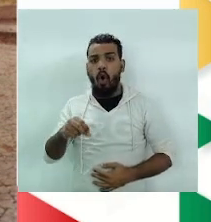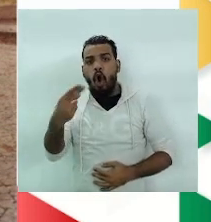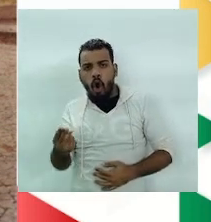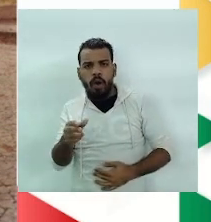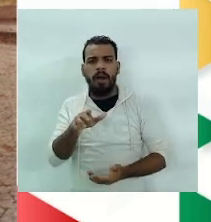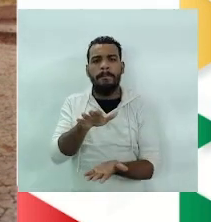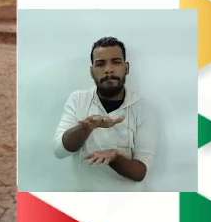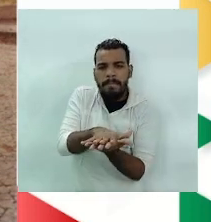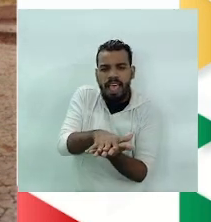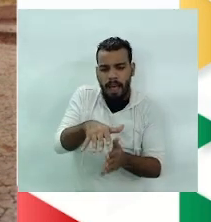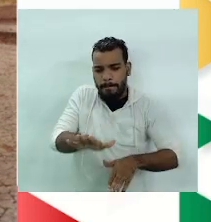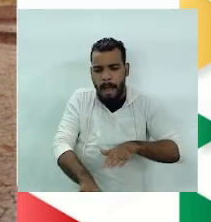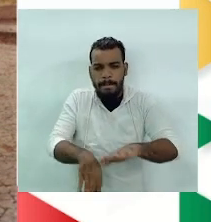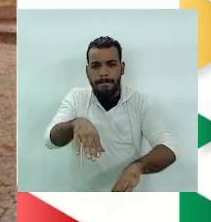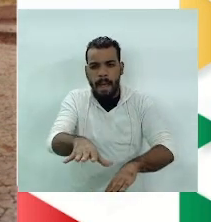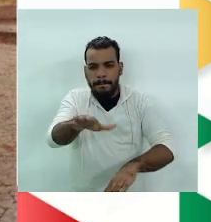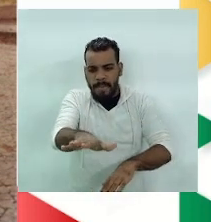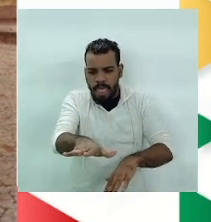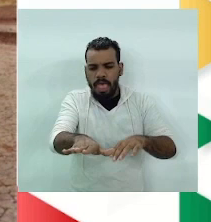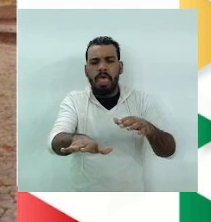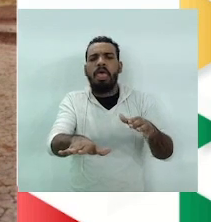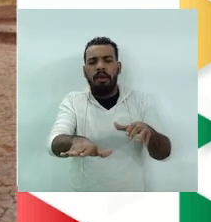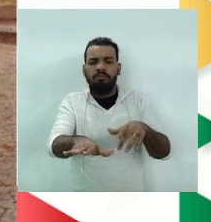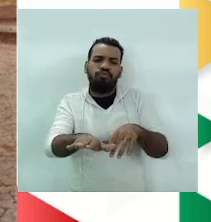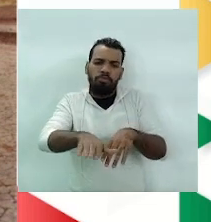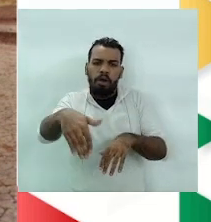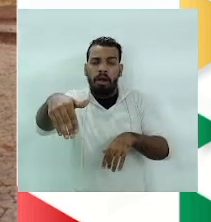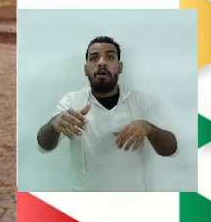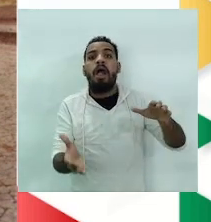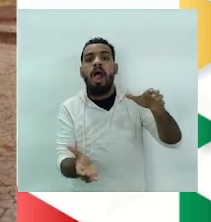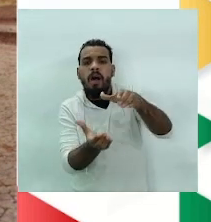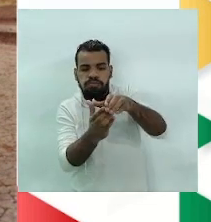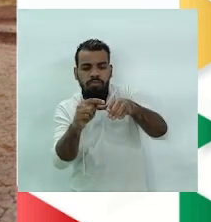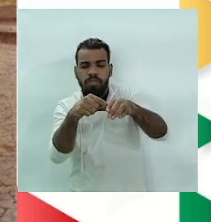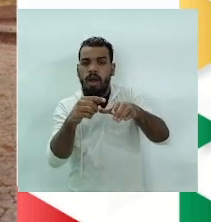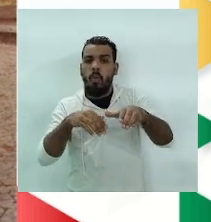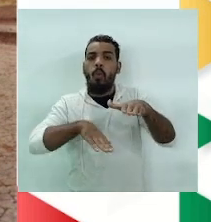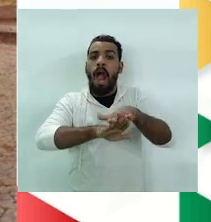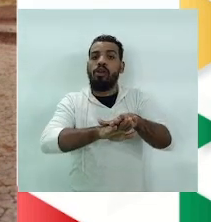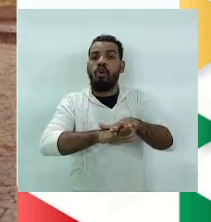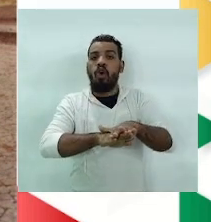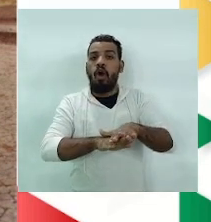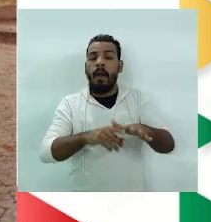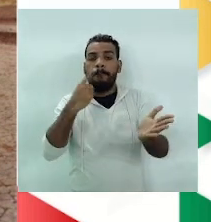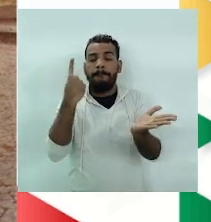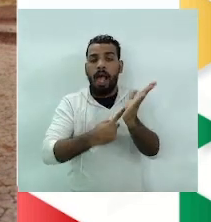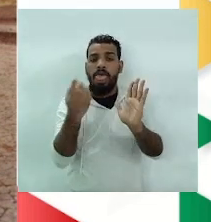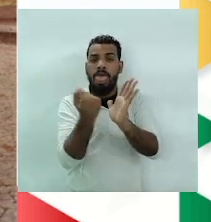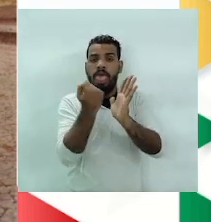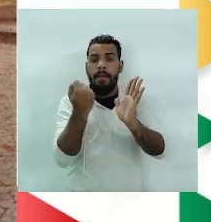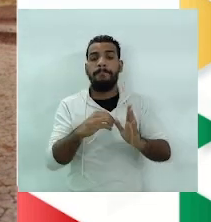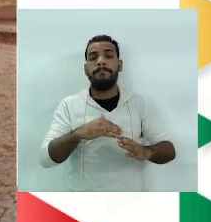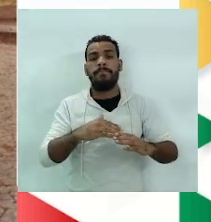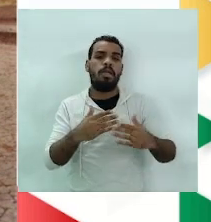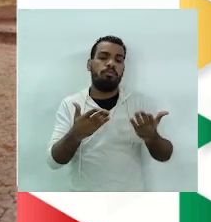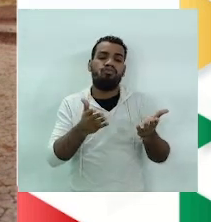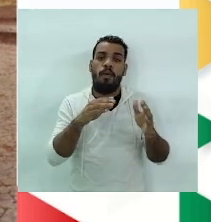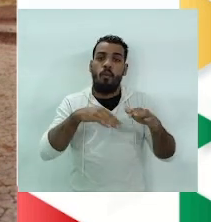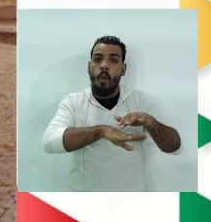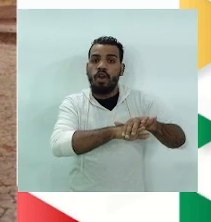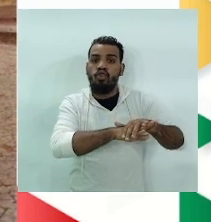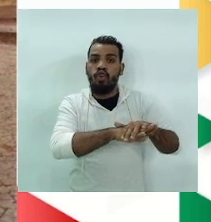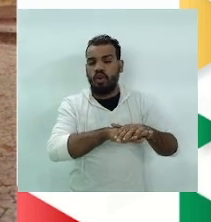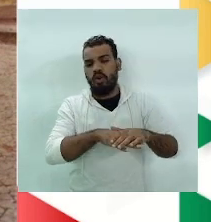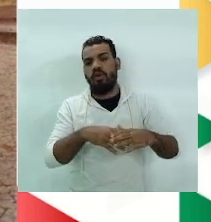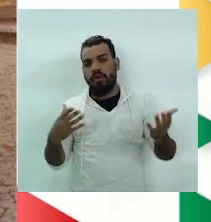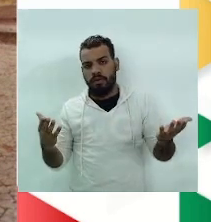ovos, etc., que viveram em determinado momento da história da Terra, que se encontram preservados nos